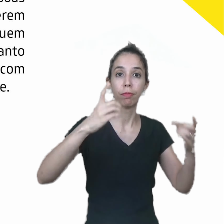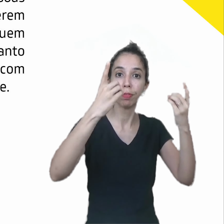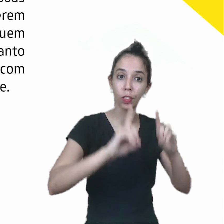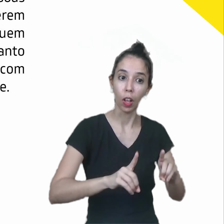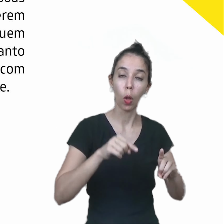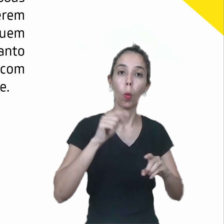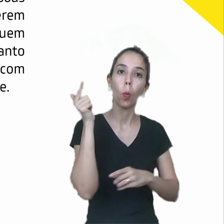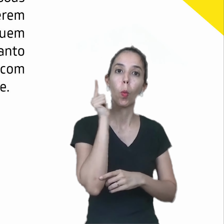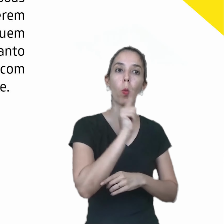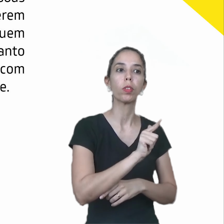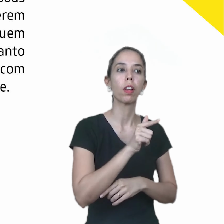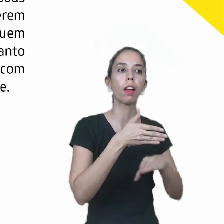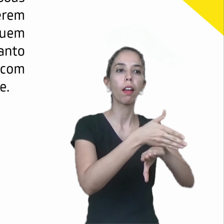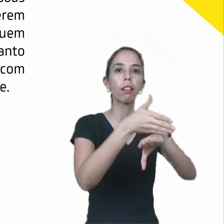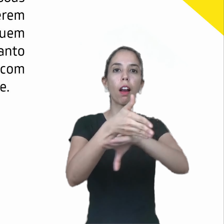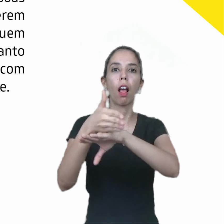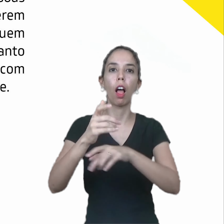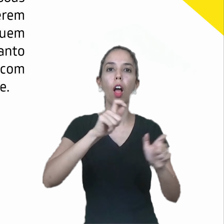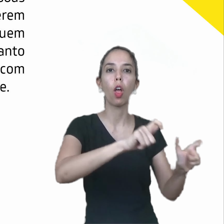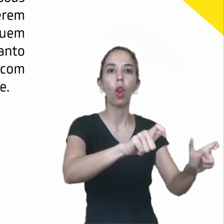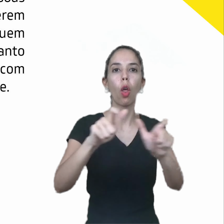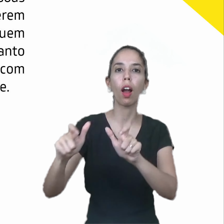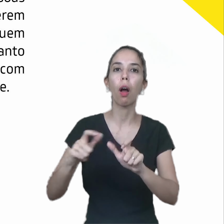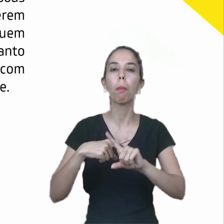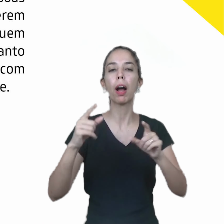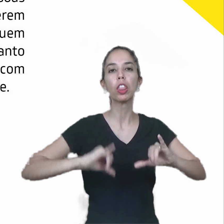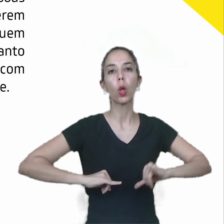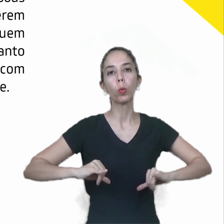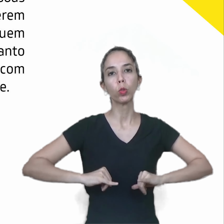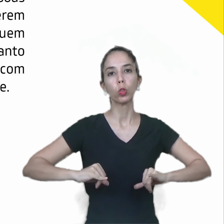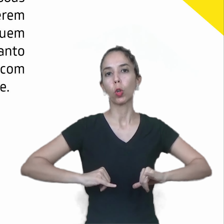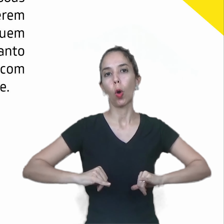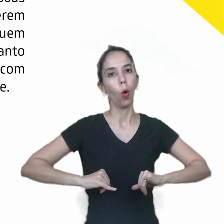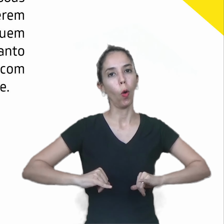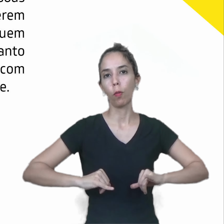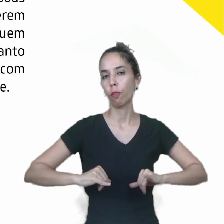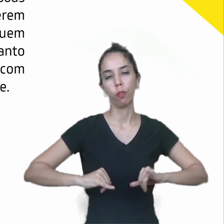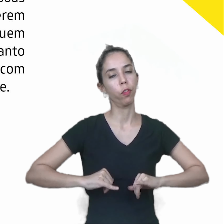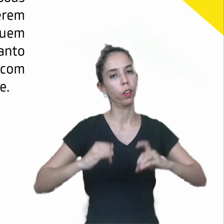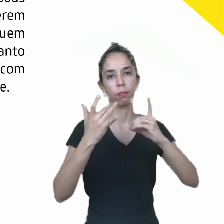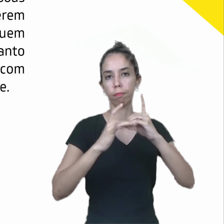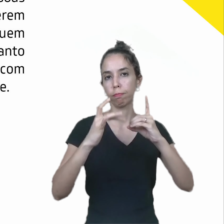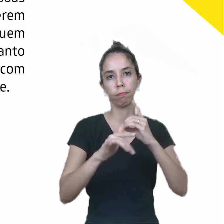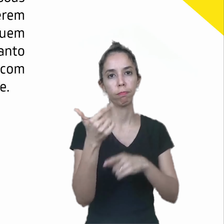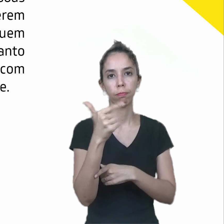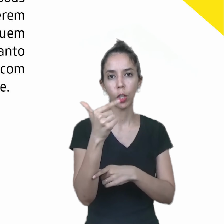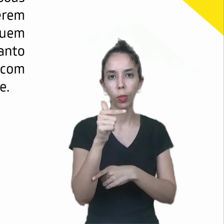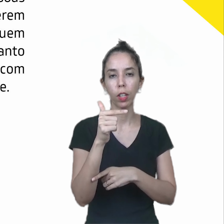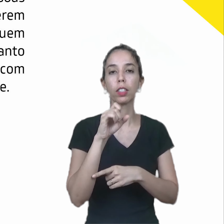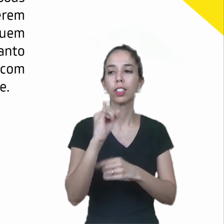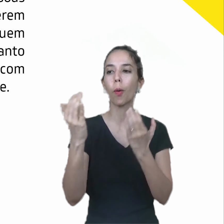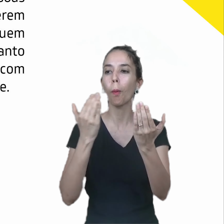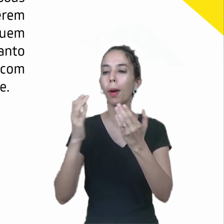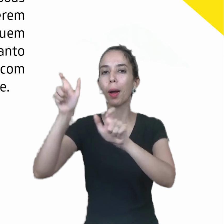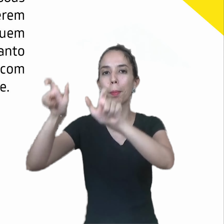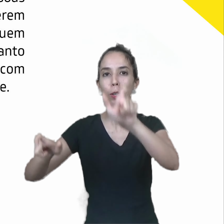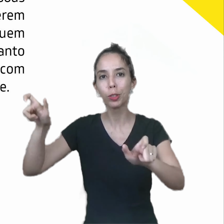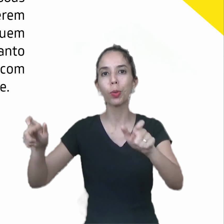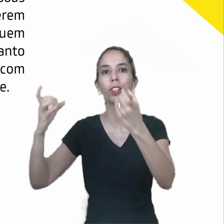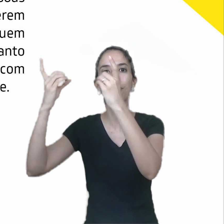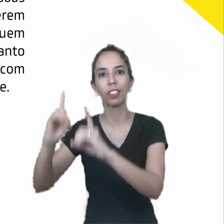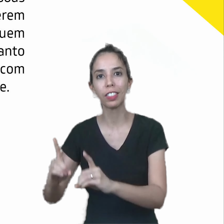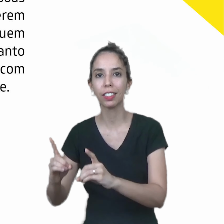deficiência Que conseguem passar por certos ambientes sem sofrer tanto capacitismo Em comparação a pessoas com deficiência